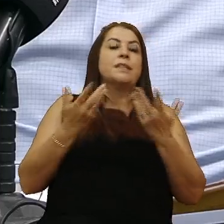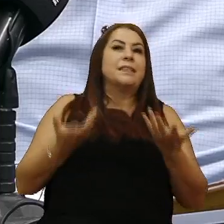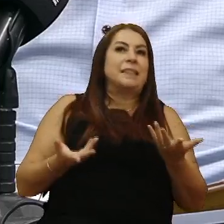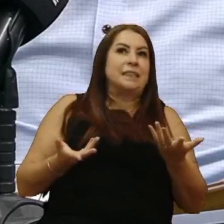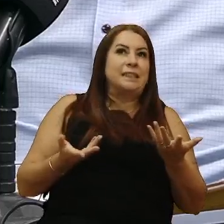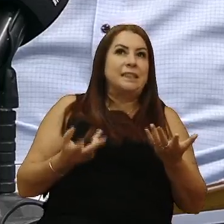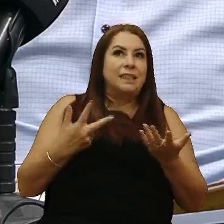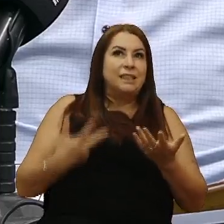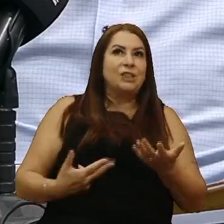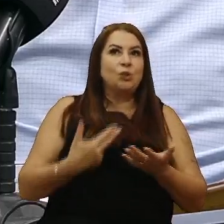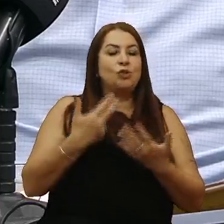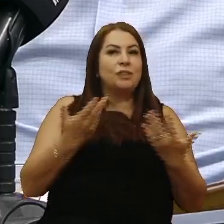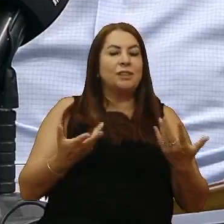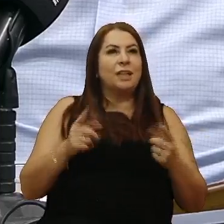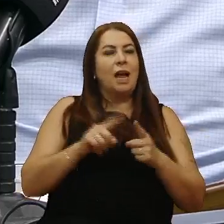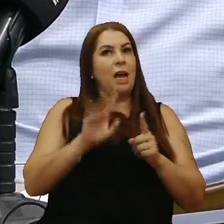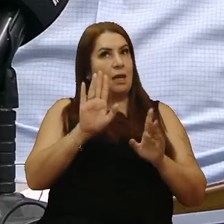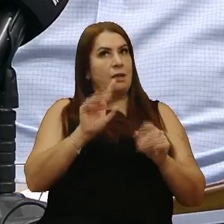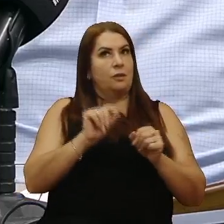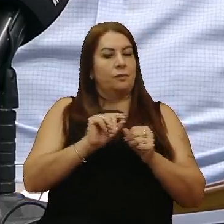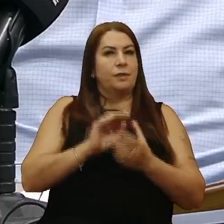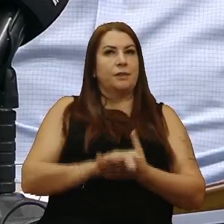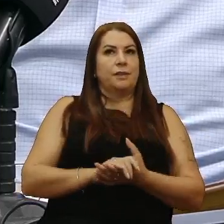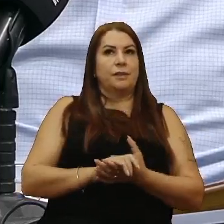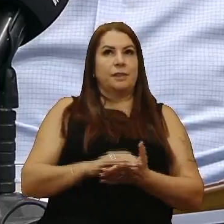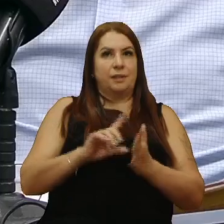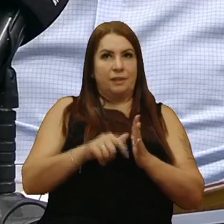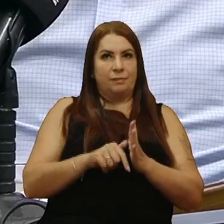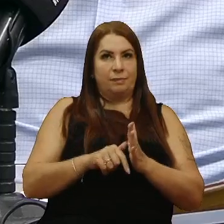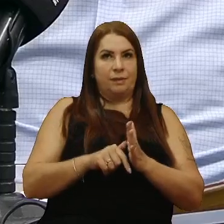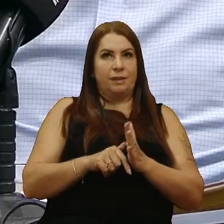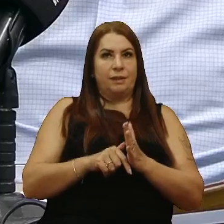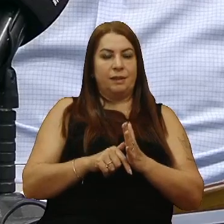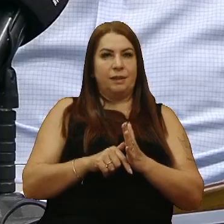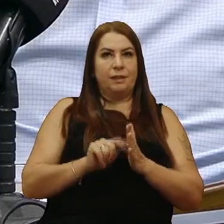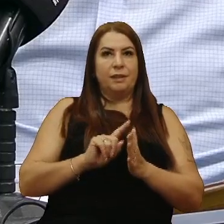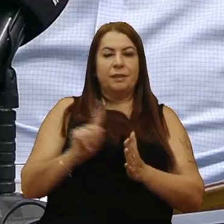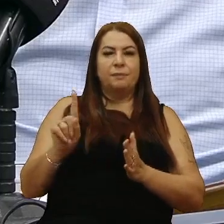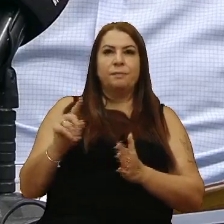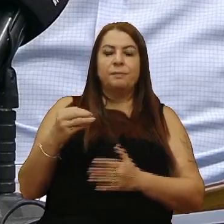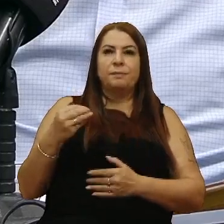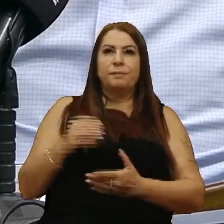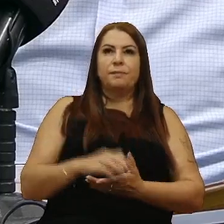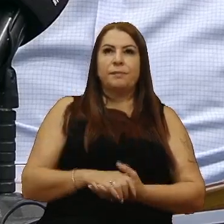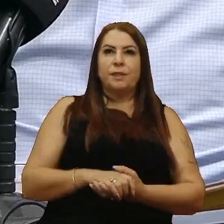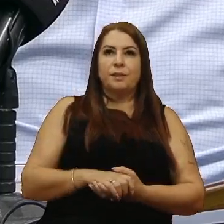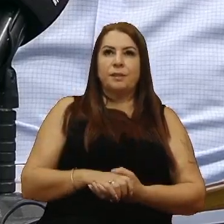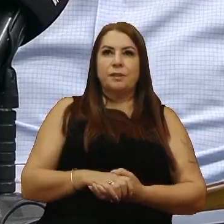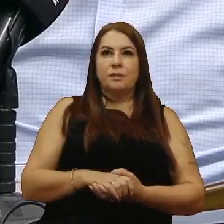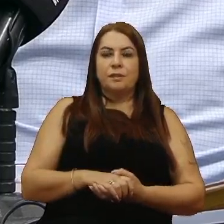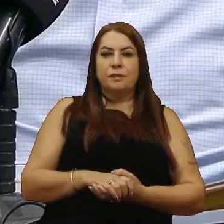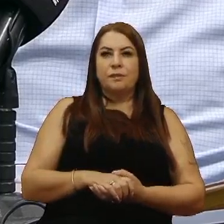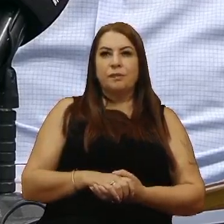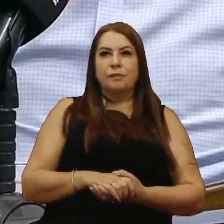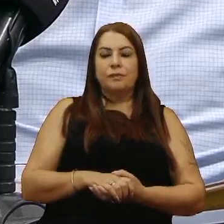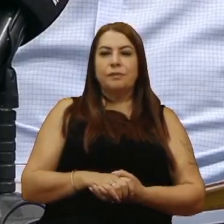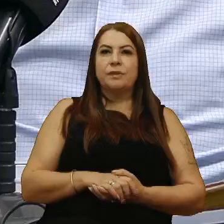Everton, a cirurgia? Ele disse, tu vai ter que depois consultar com